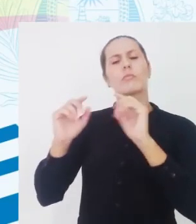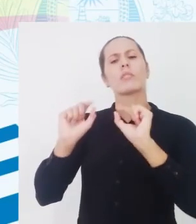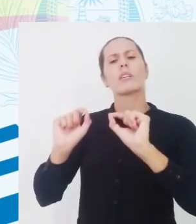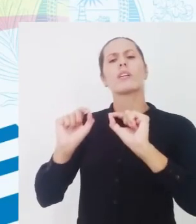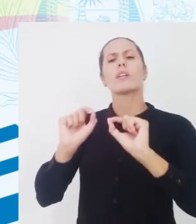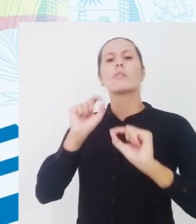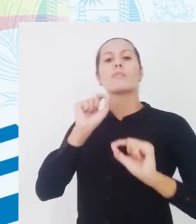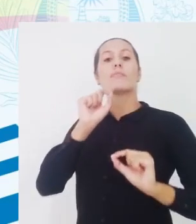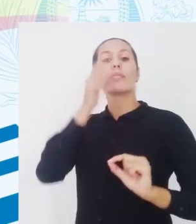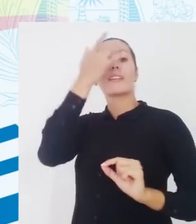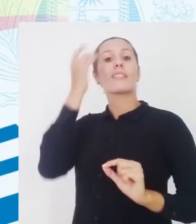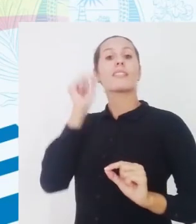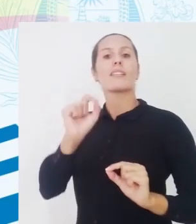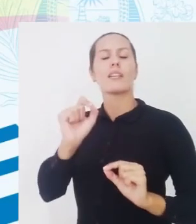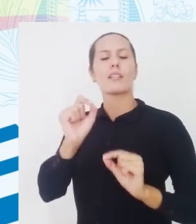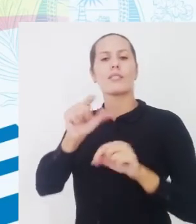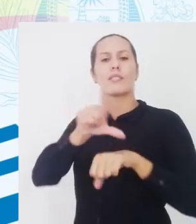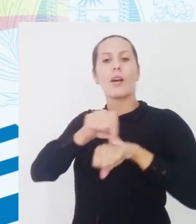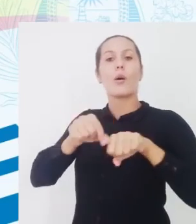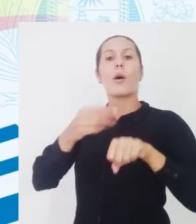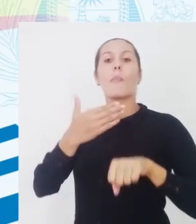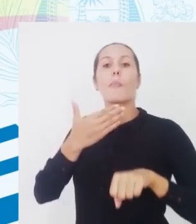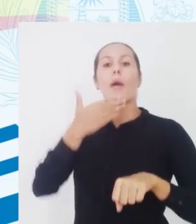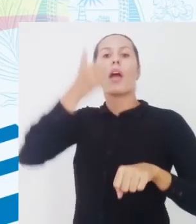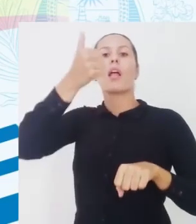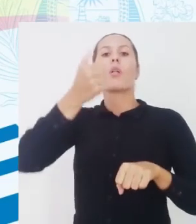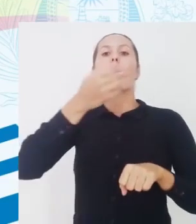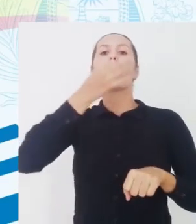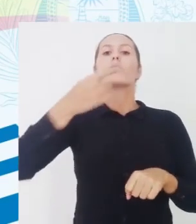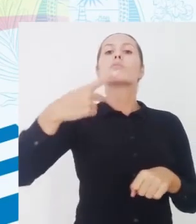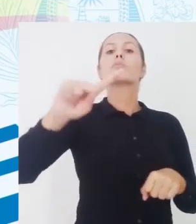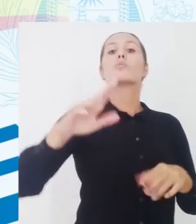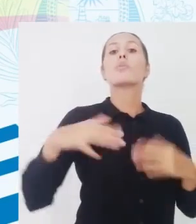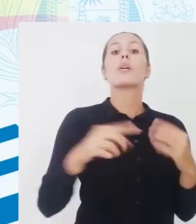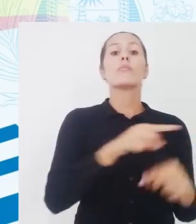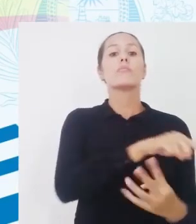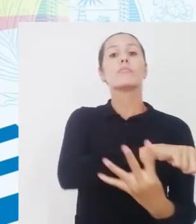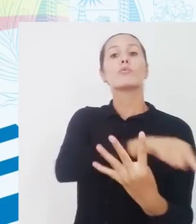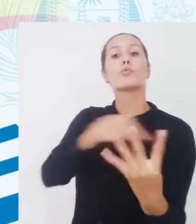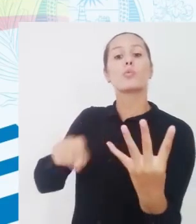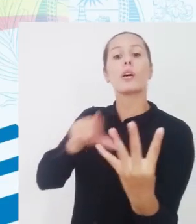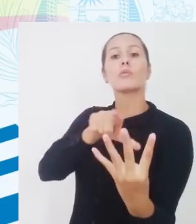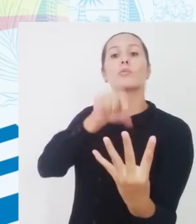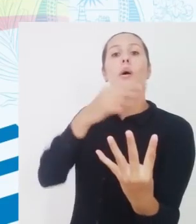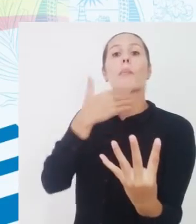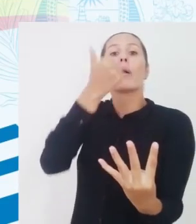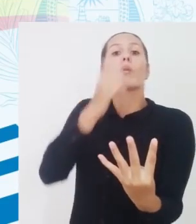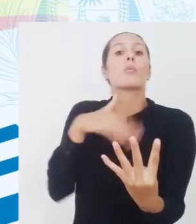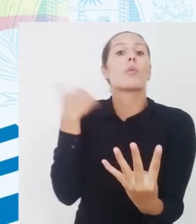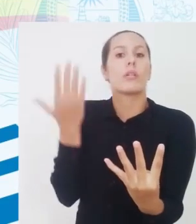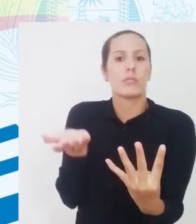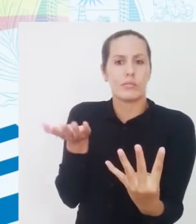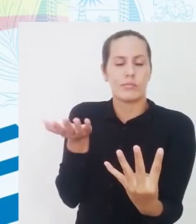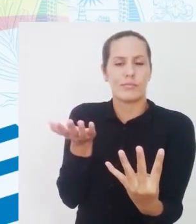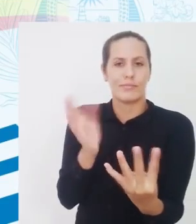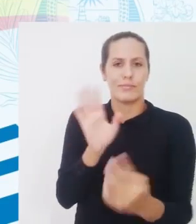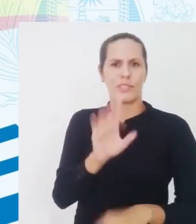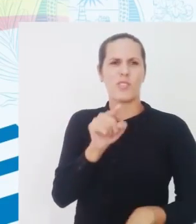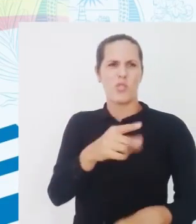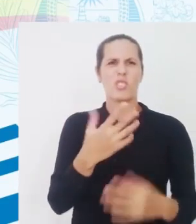que argumento foi o melhor, aquele que conseguiu te emocionar mais ou aquele que te deu